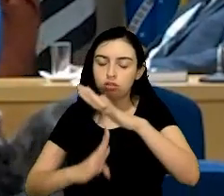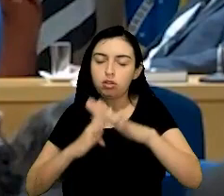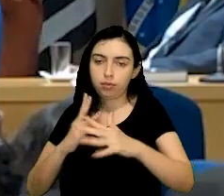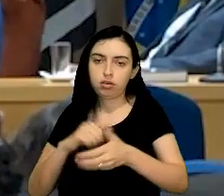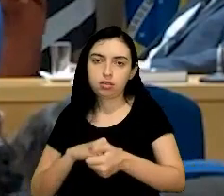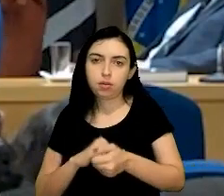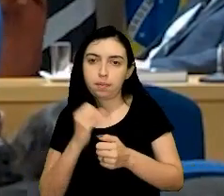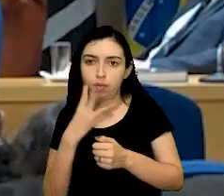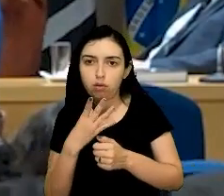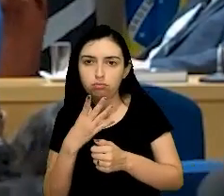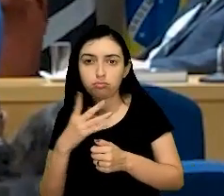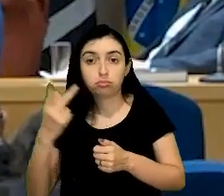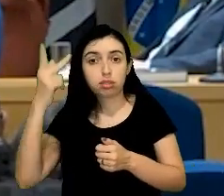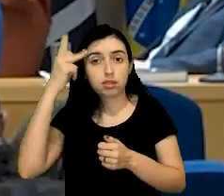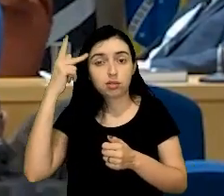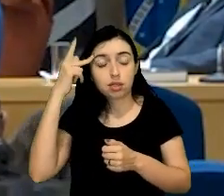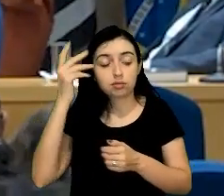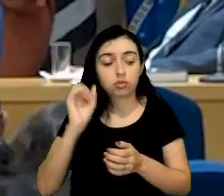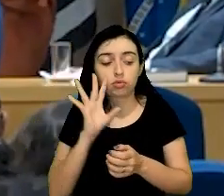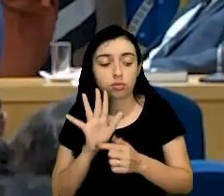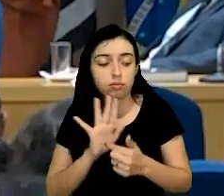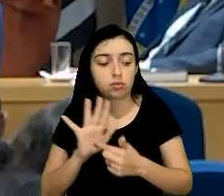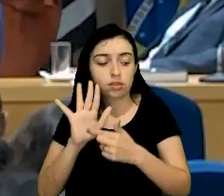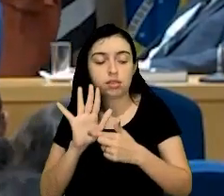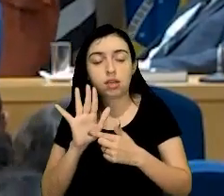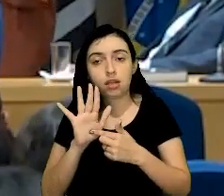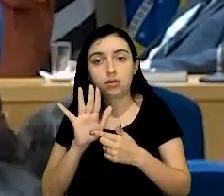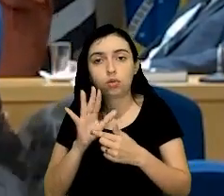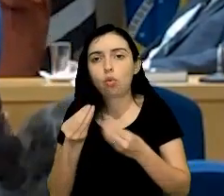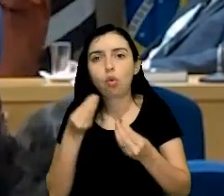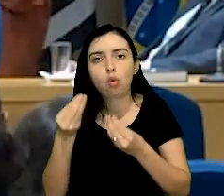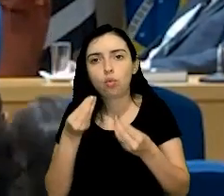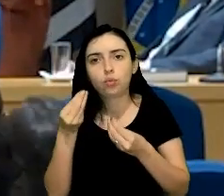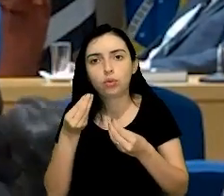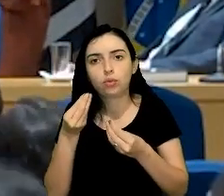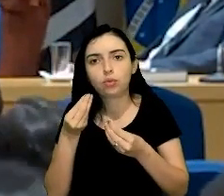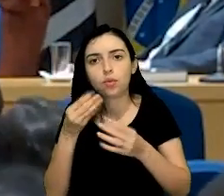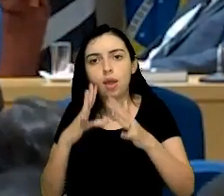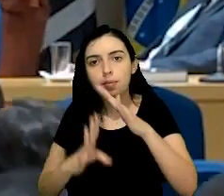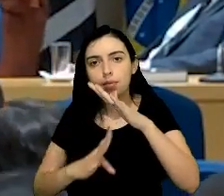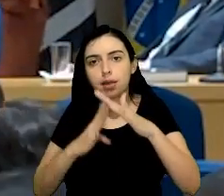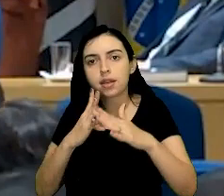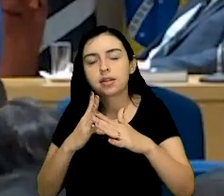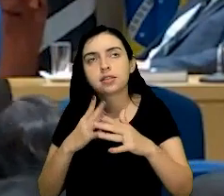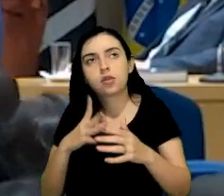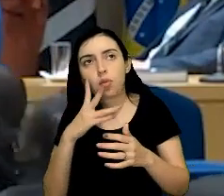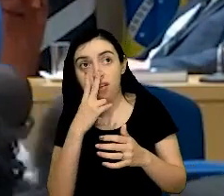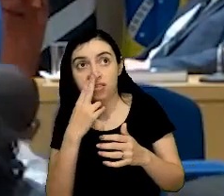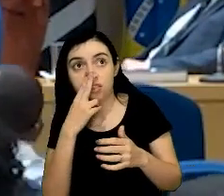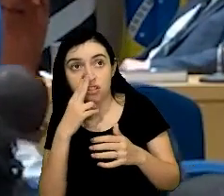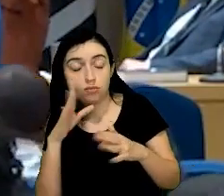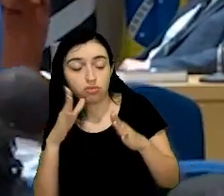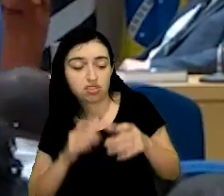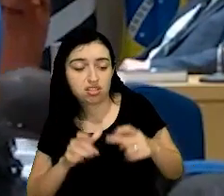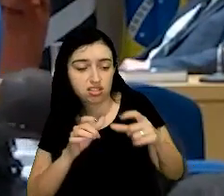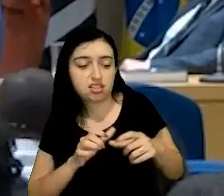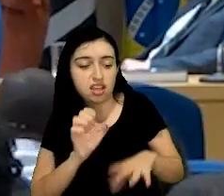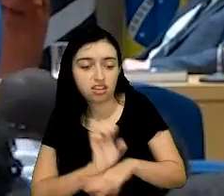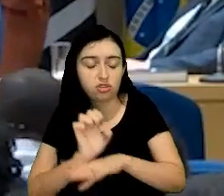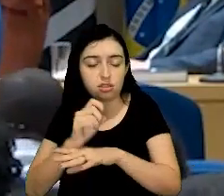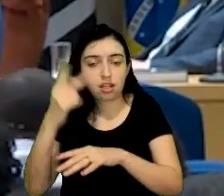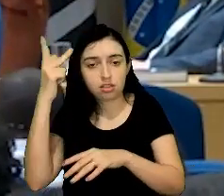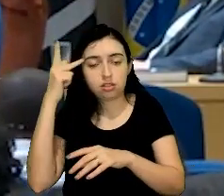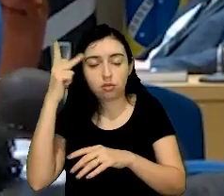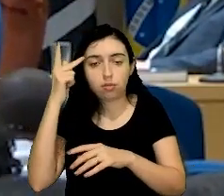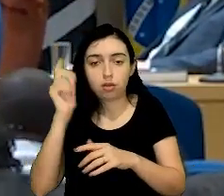Paulo, só queria mostrar aqui para vocês, então, como que essa migração, que a gente sempre acha que está em São Paulo e nesse eixo aqui, né,